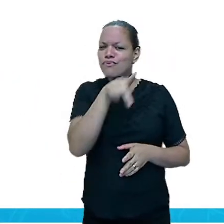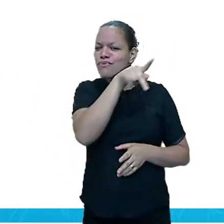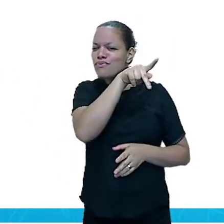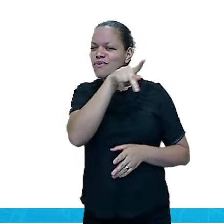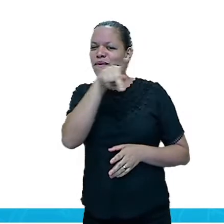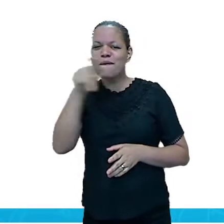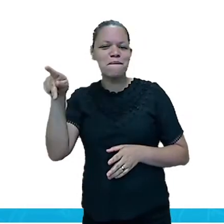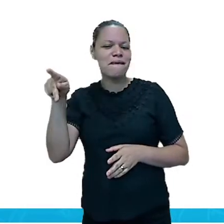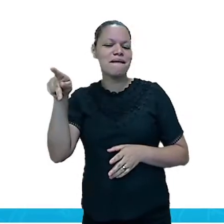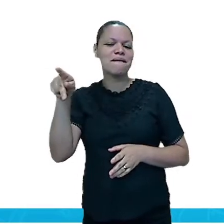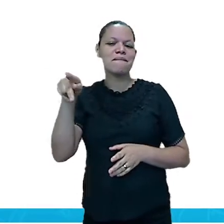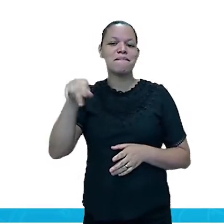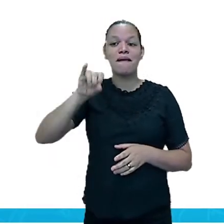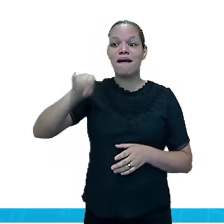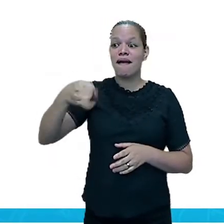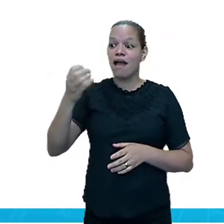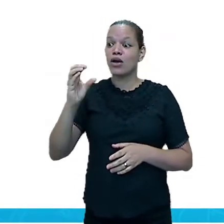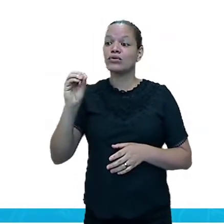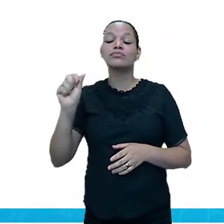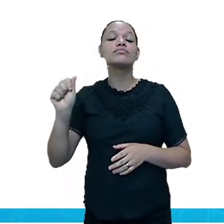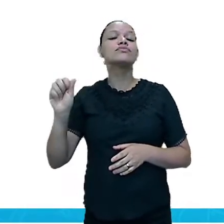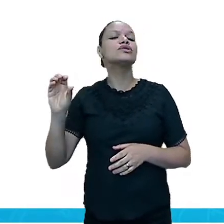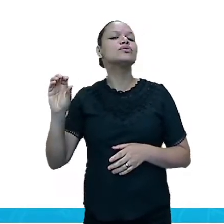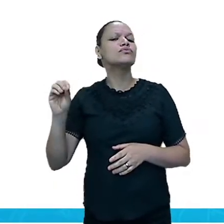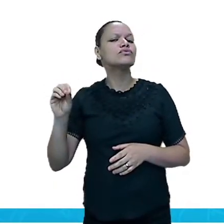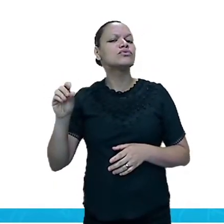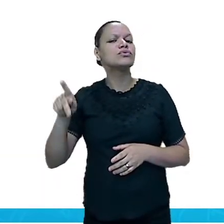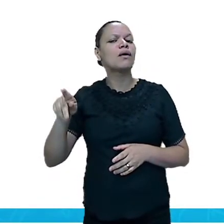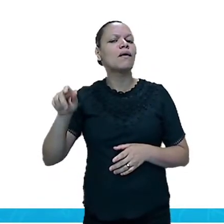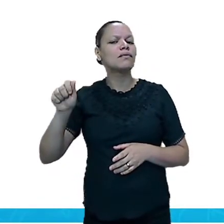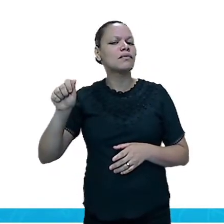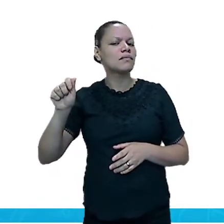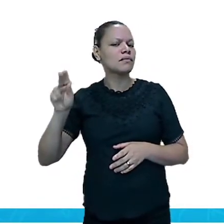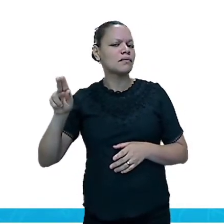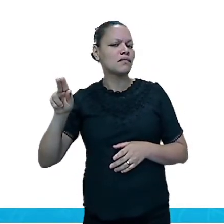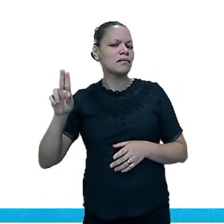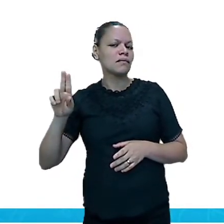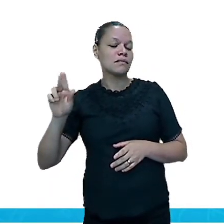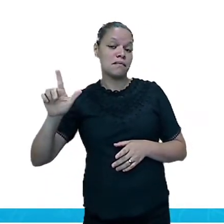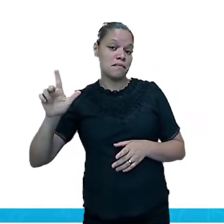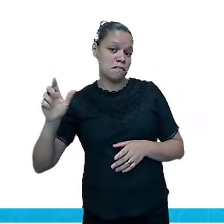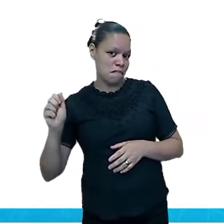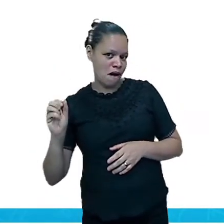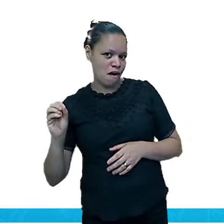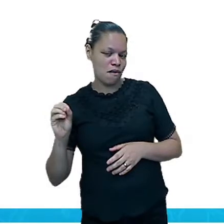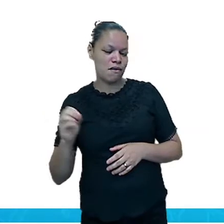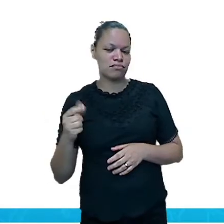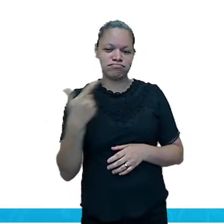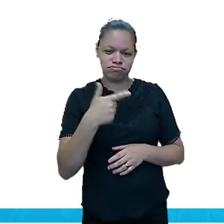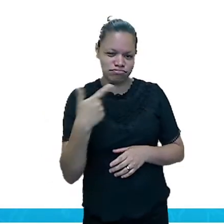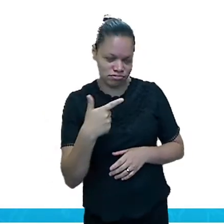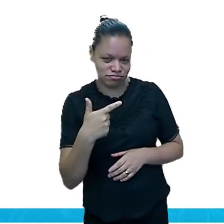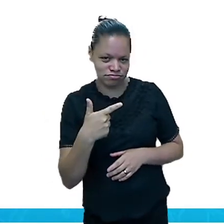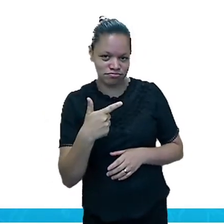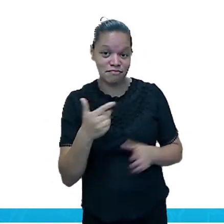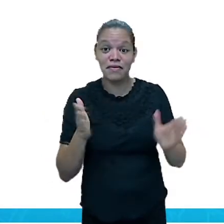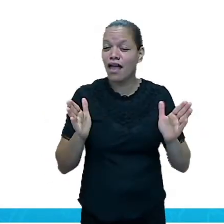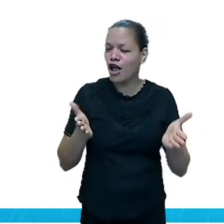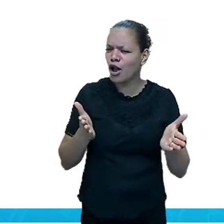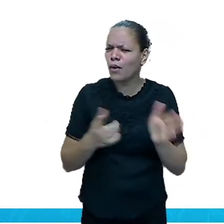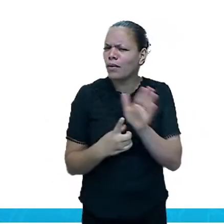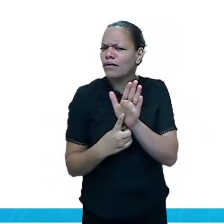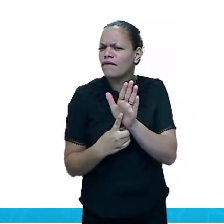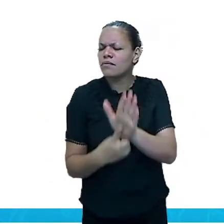é empregado dessa forma, em diferentes situações. Então, vamos agora para a parte